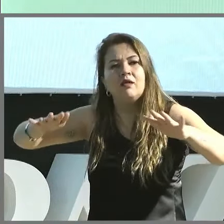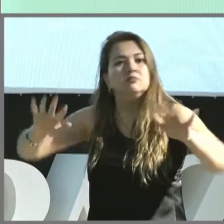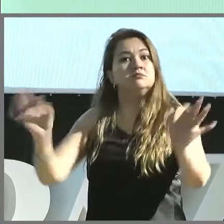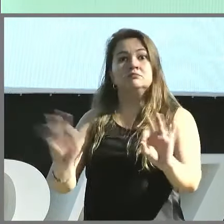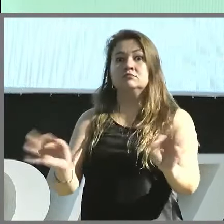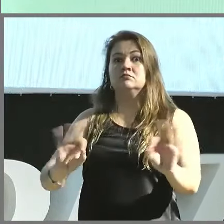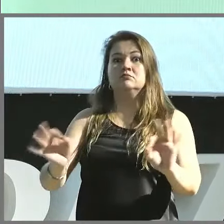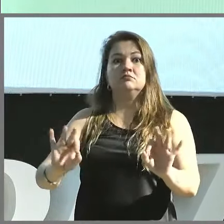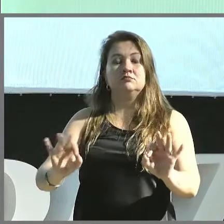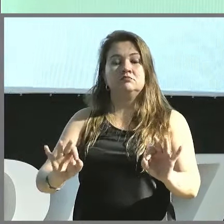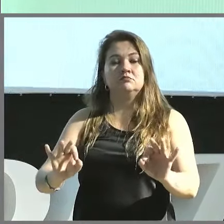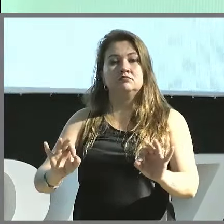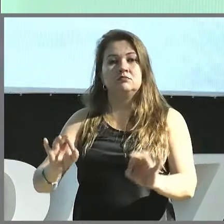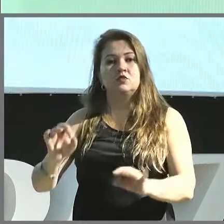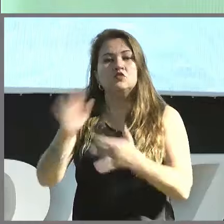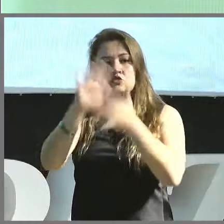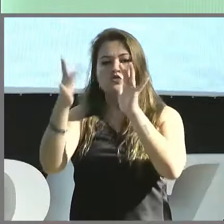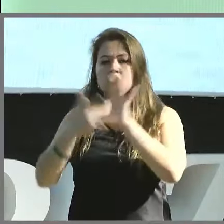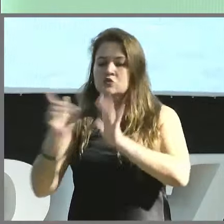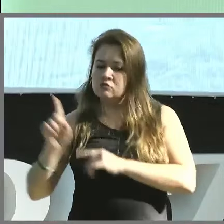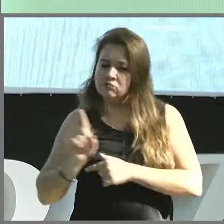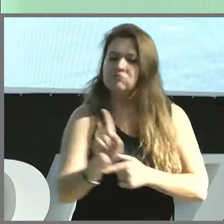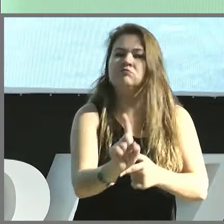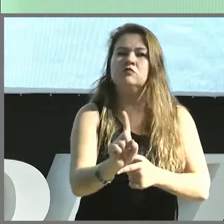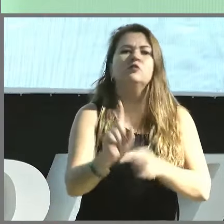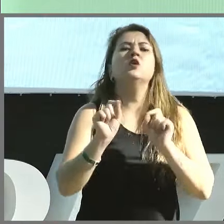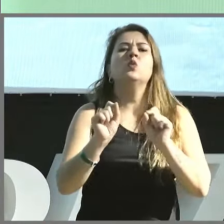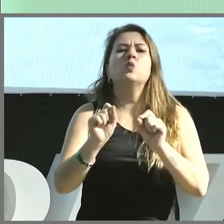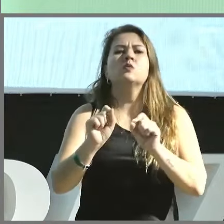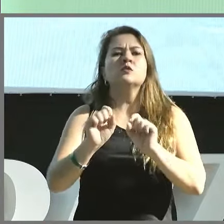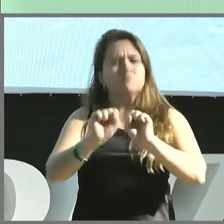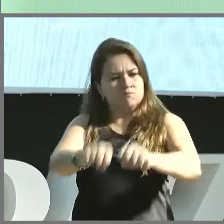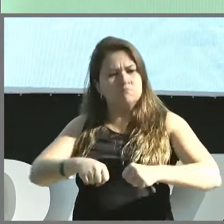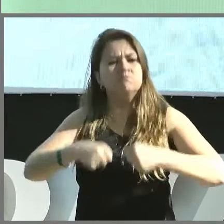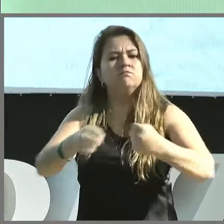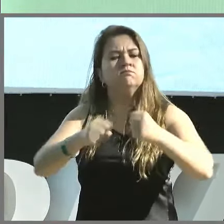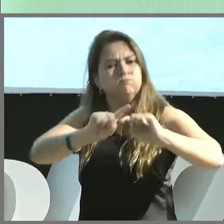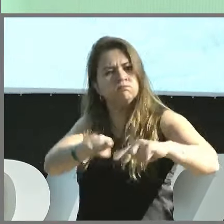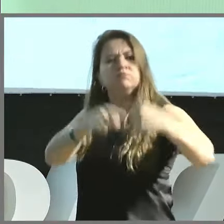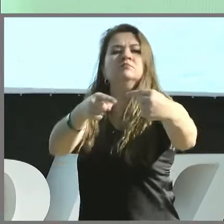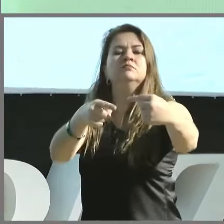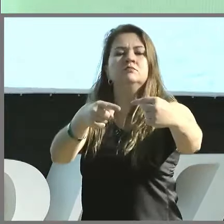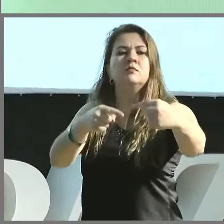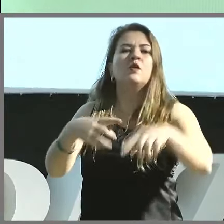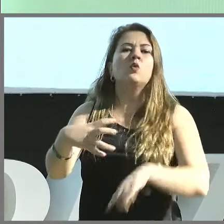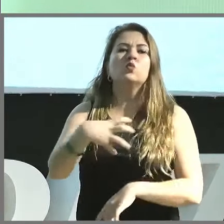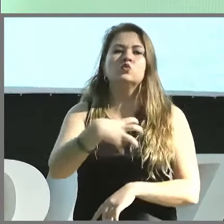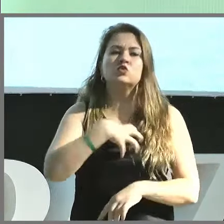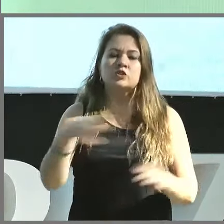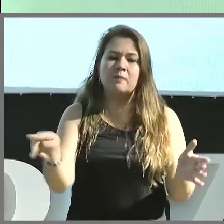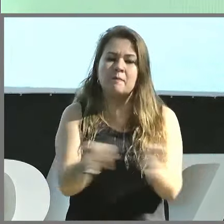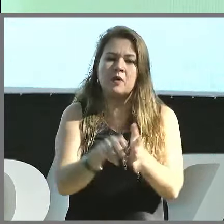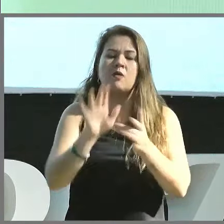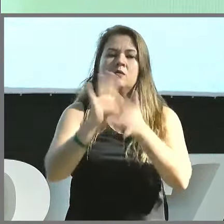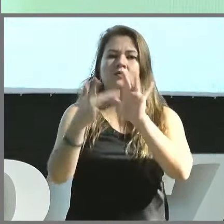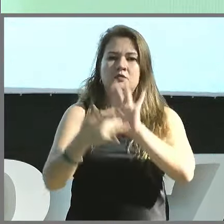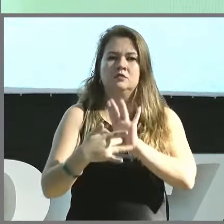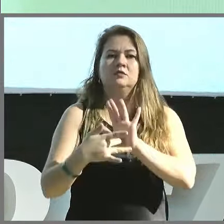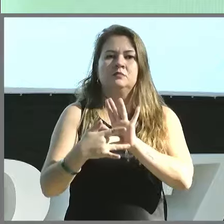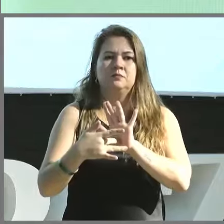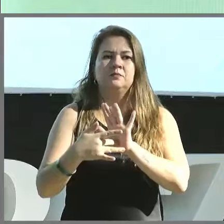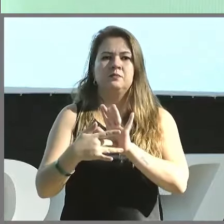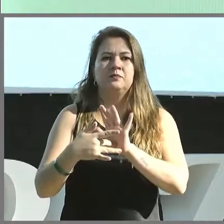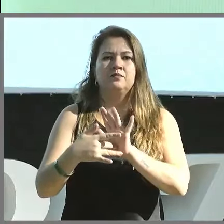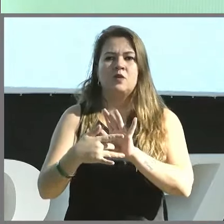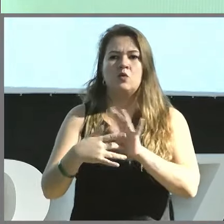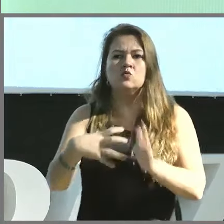veio trazer, portanto, uma atitude de ruptura com esse jeito de ser, com essa